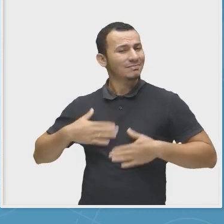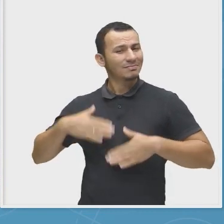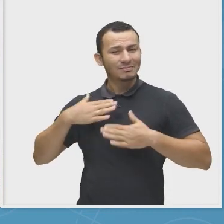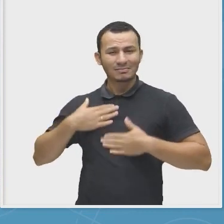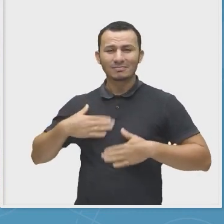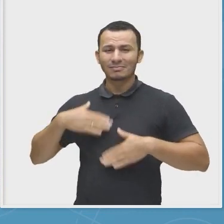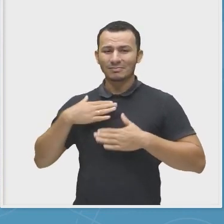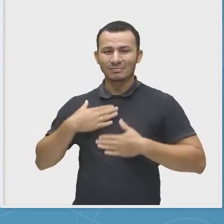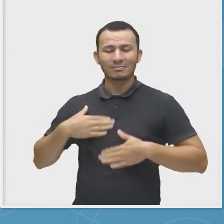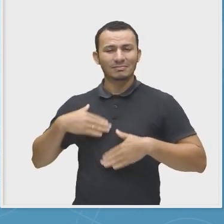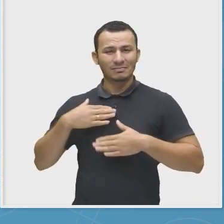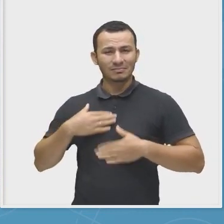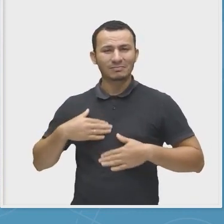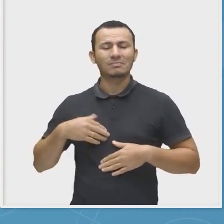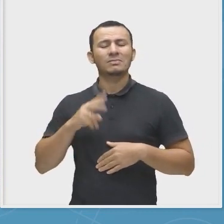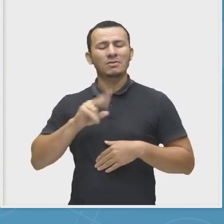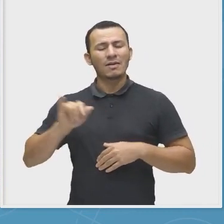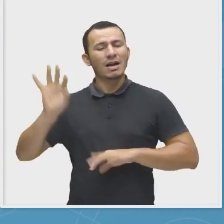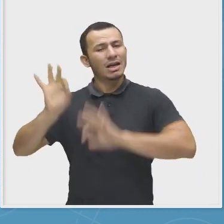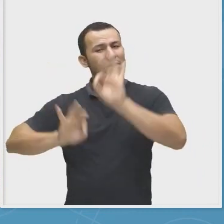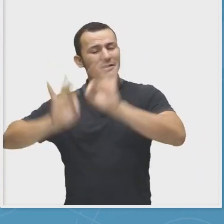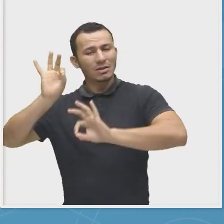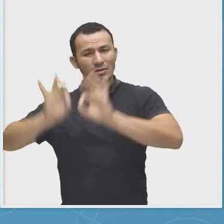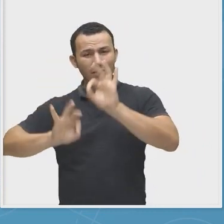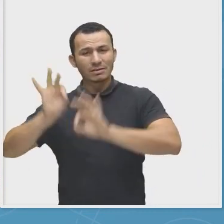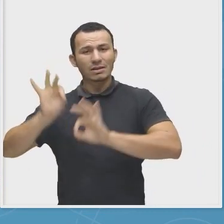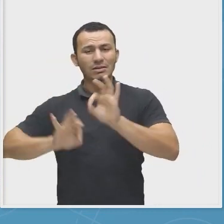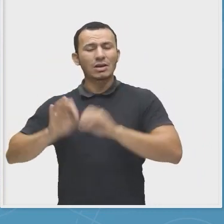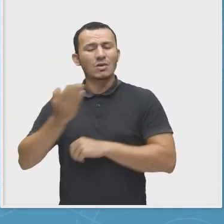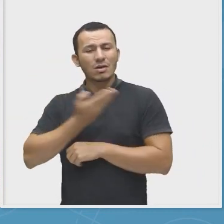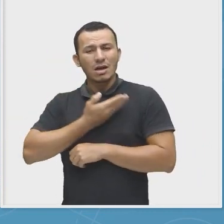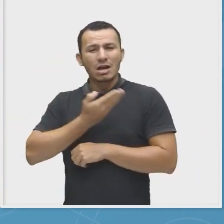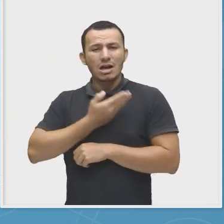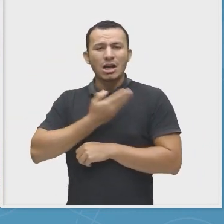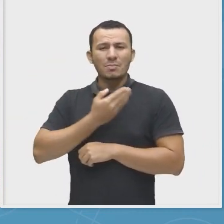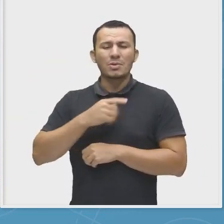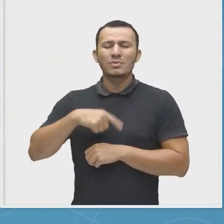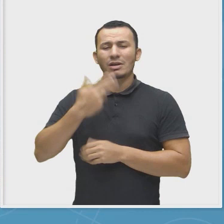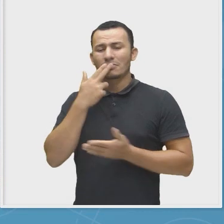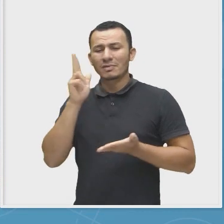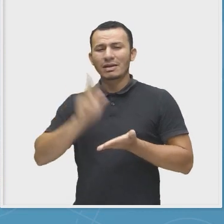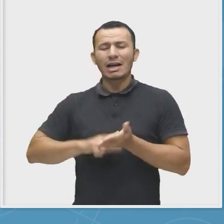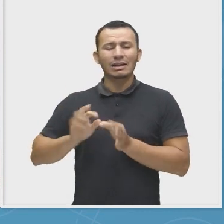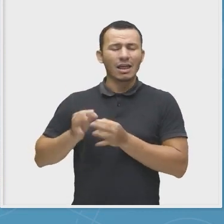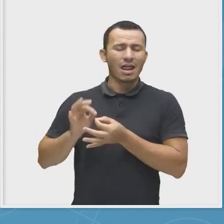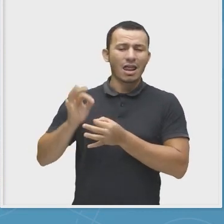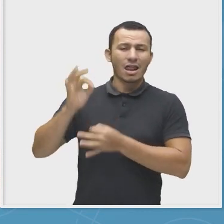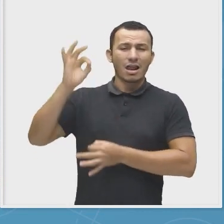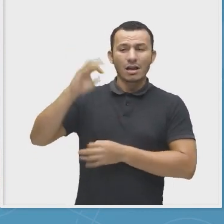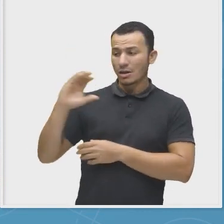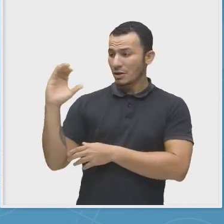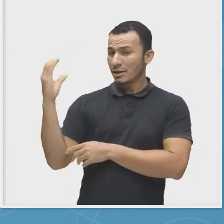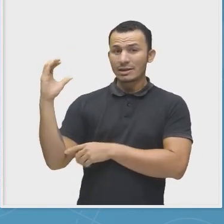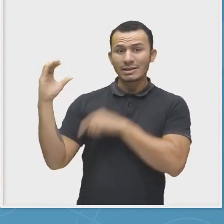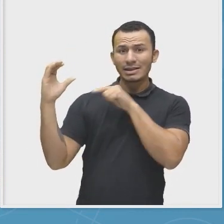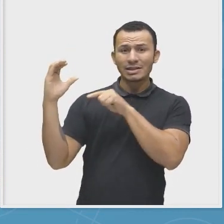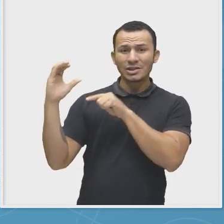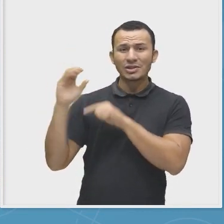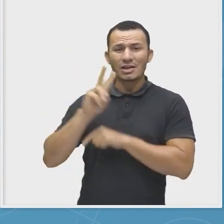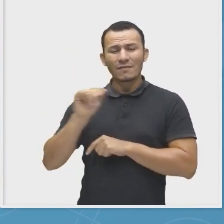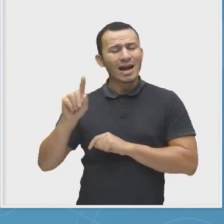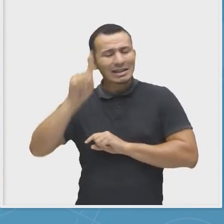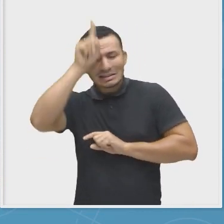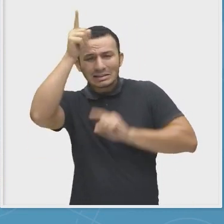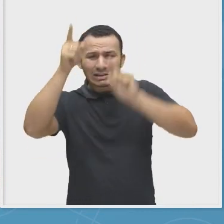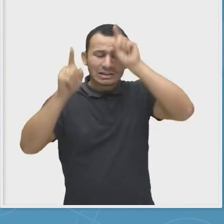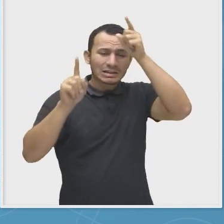Gerânios enfeitarão as janelas. Amigos escreverão longas cartas. Cientistas inventarão